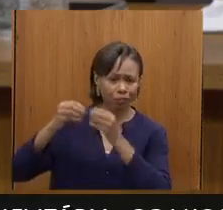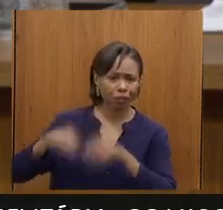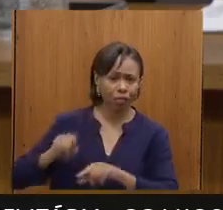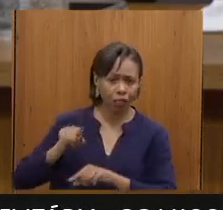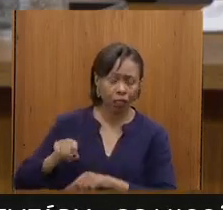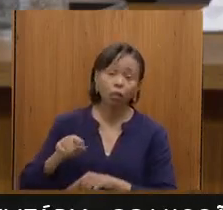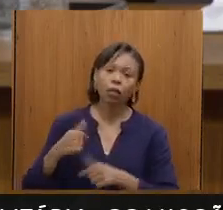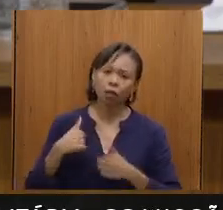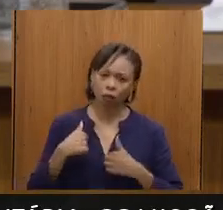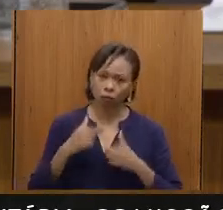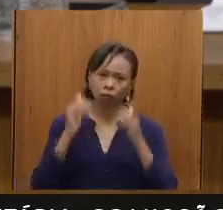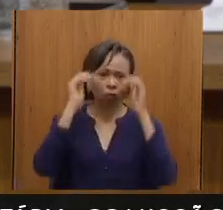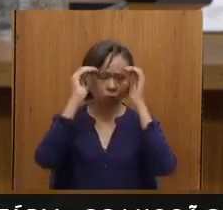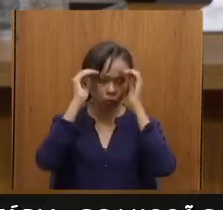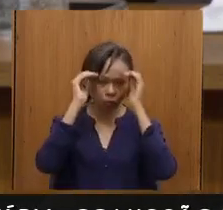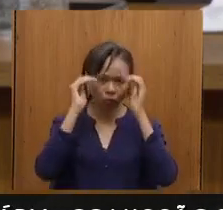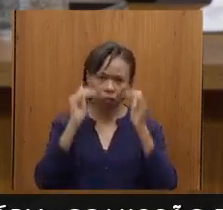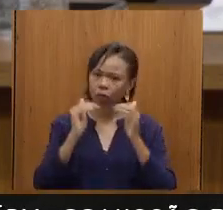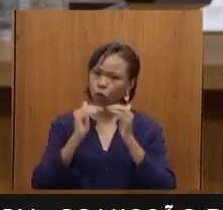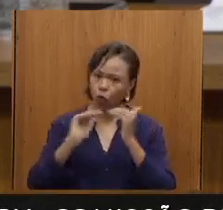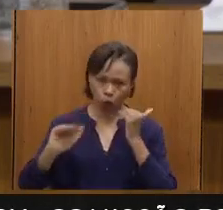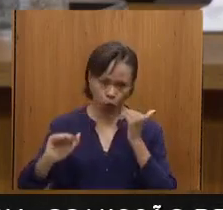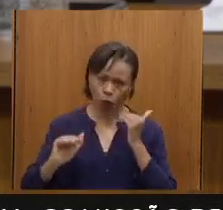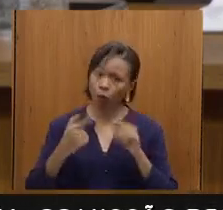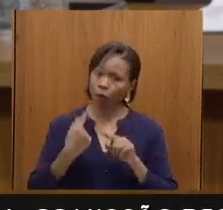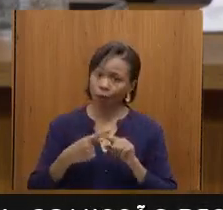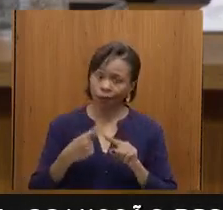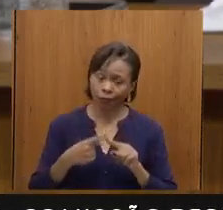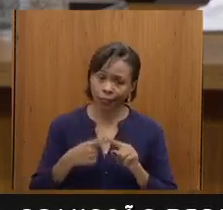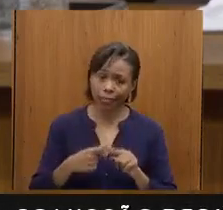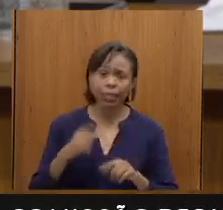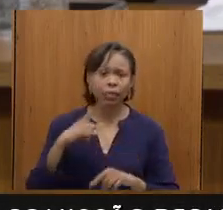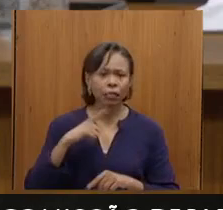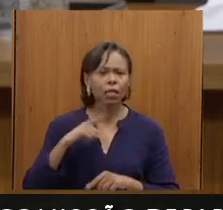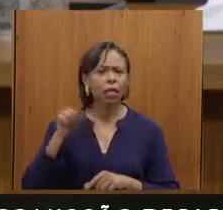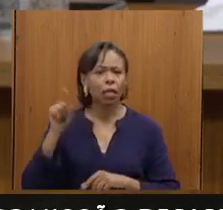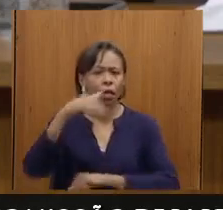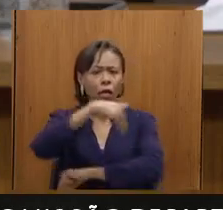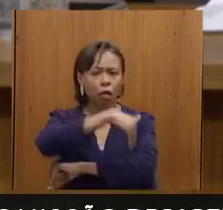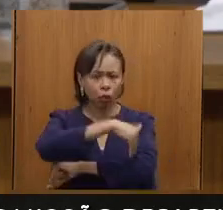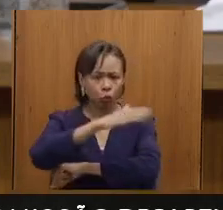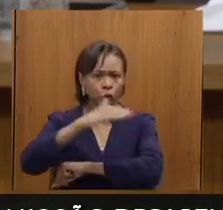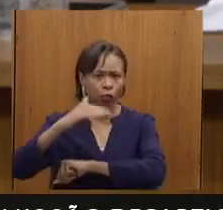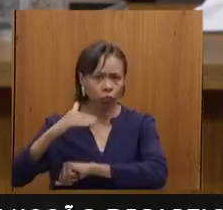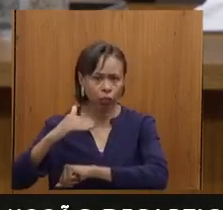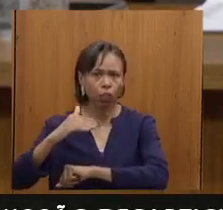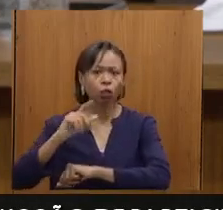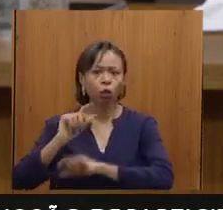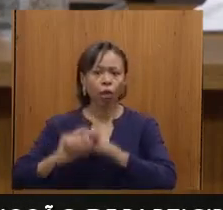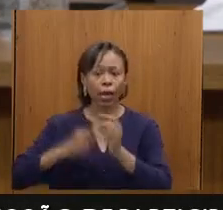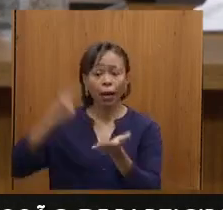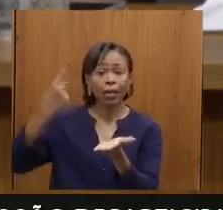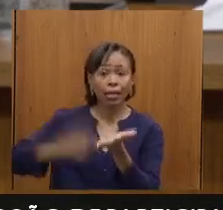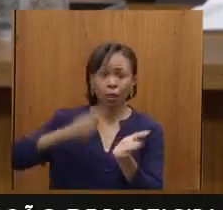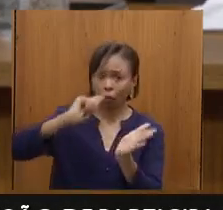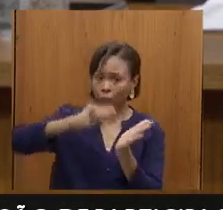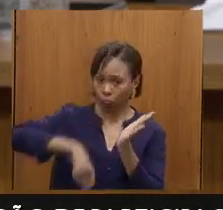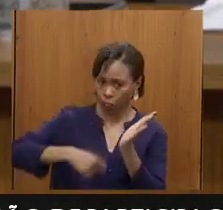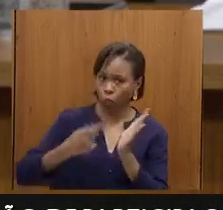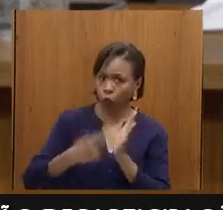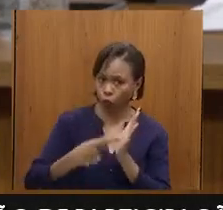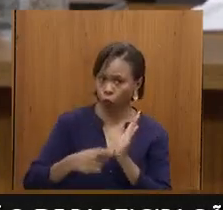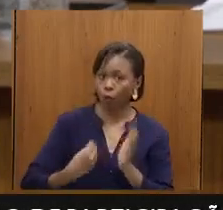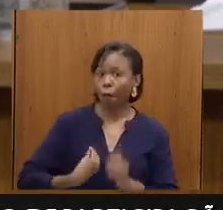eu respeitosamente discordo ao ver que nós temos, no caso de Brumadinho, que foi o termo de preparação assinado por nós, uma